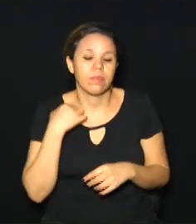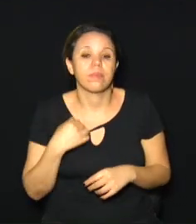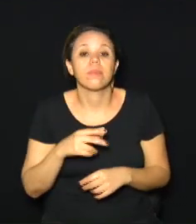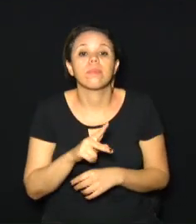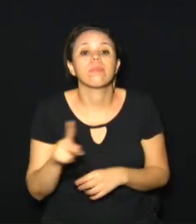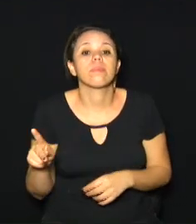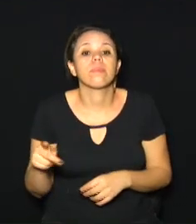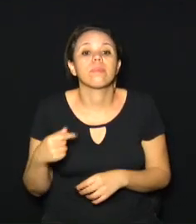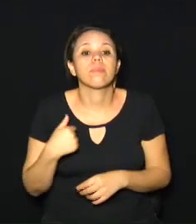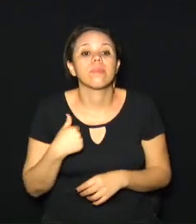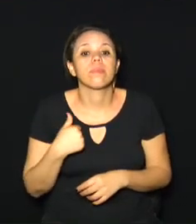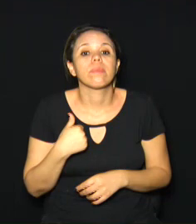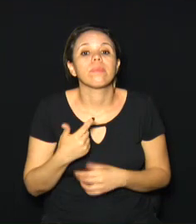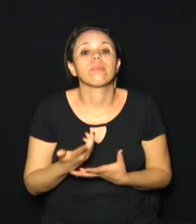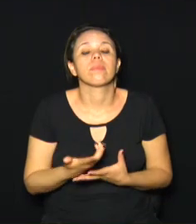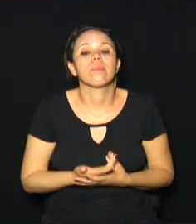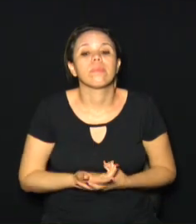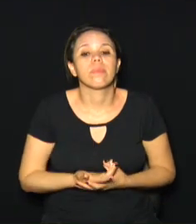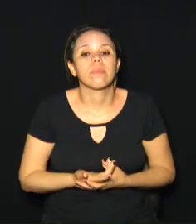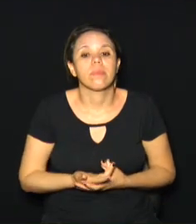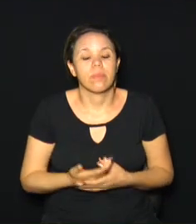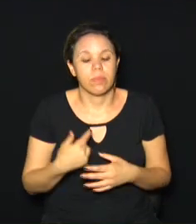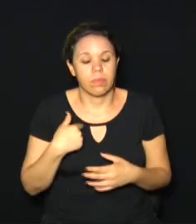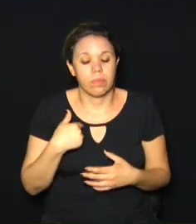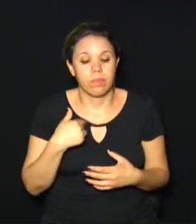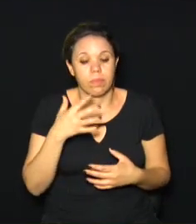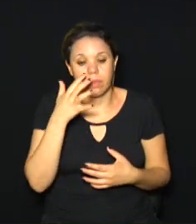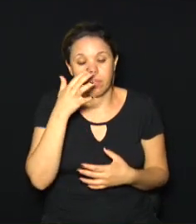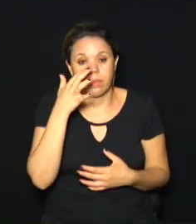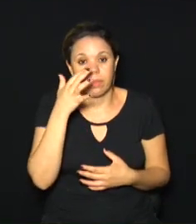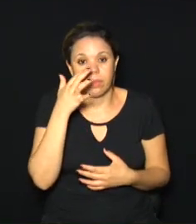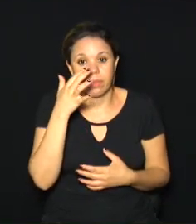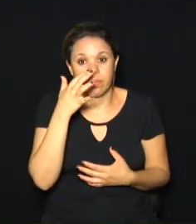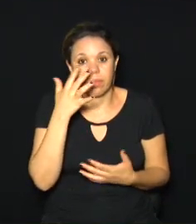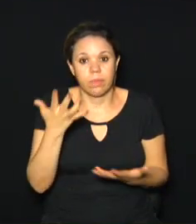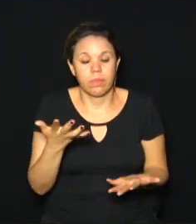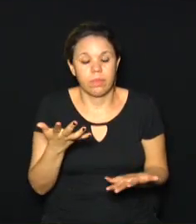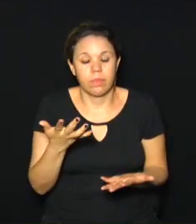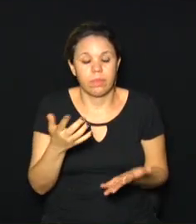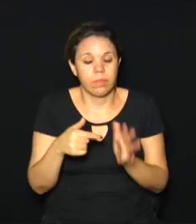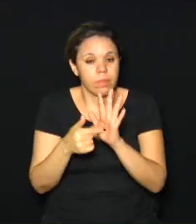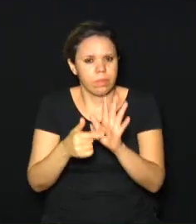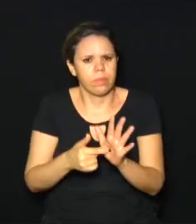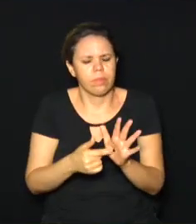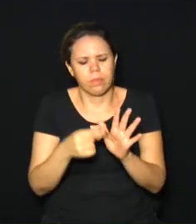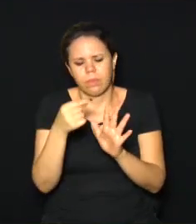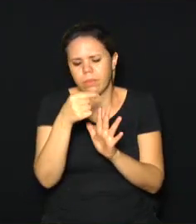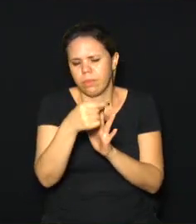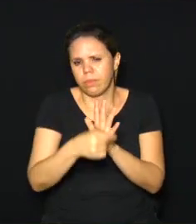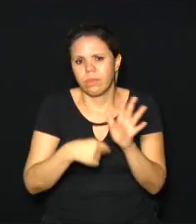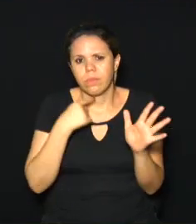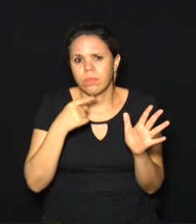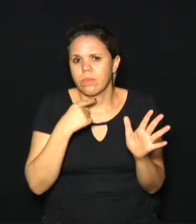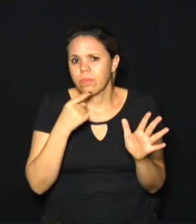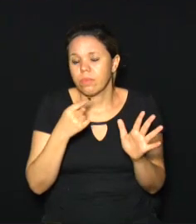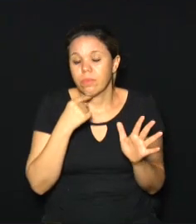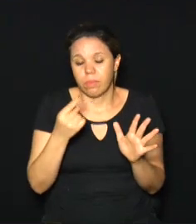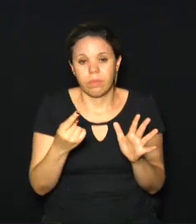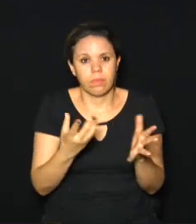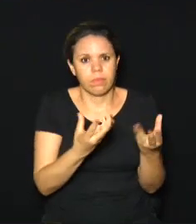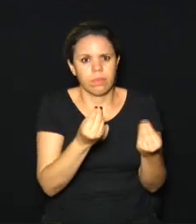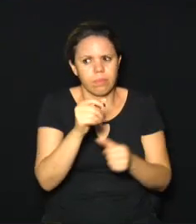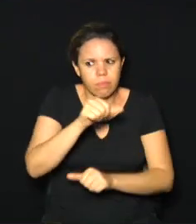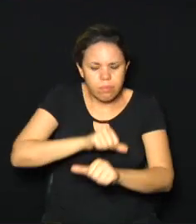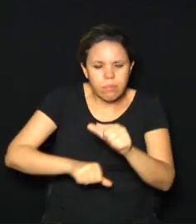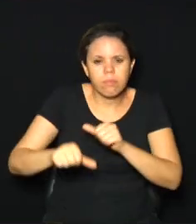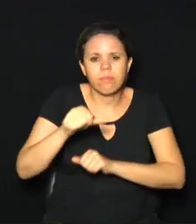Presidente, eu fico perplexo de ver, de constatar tantas indagações diante de tanta